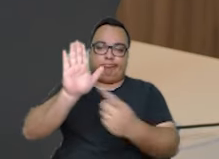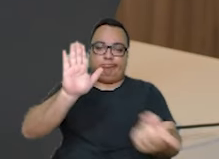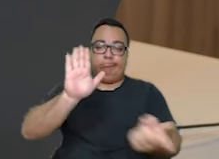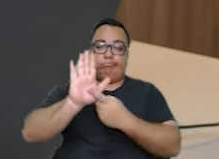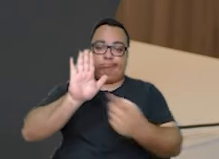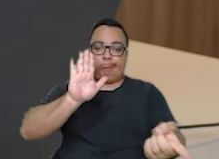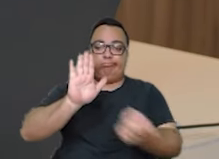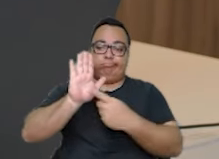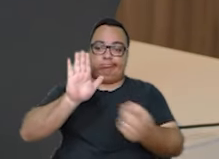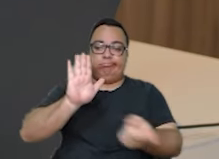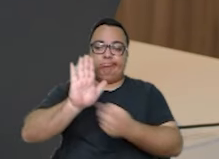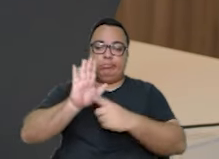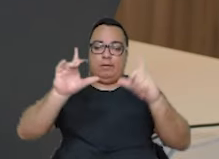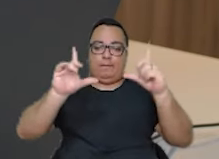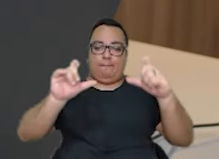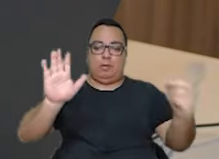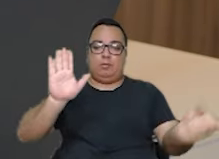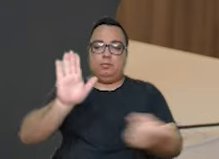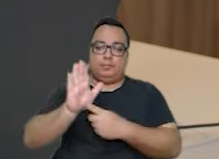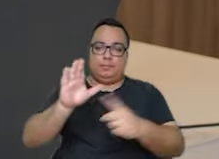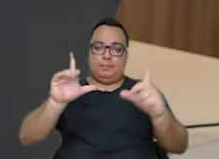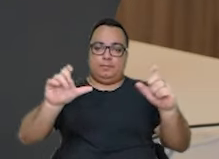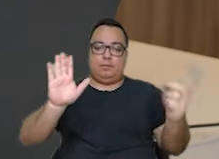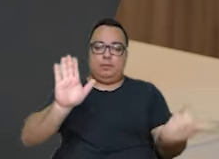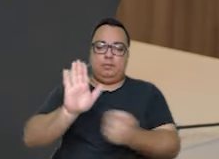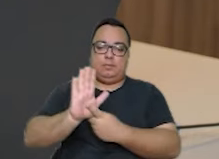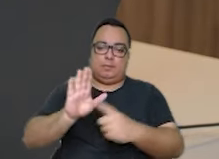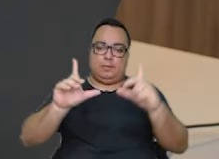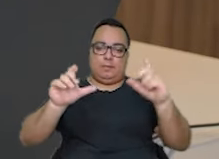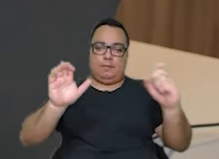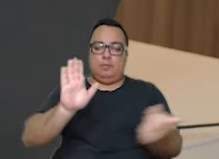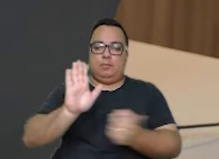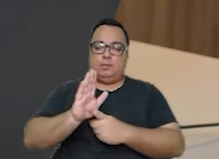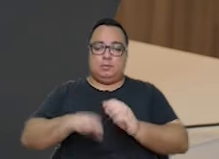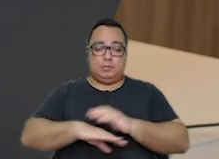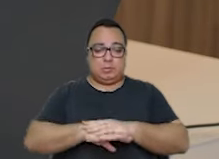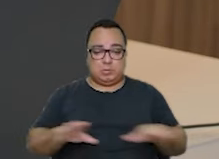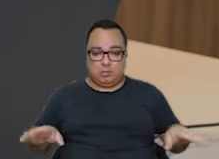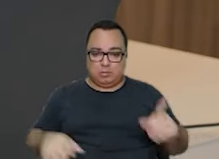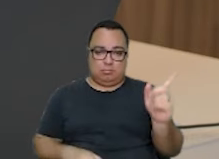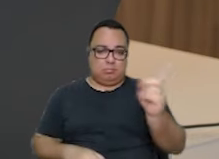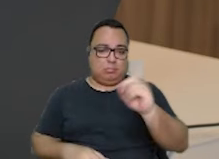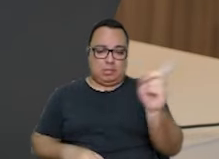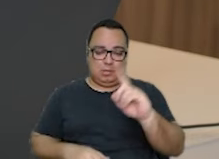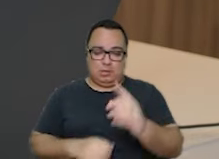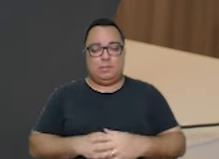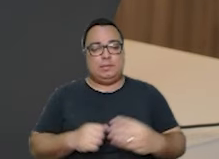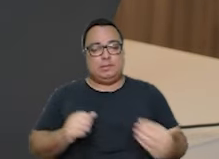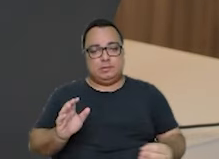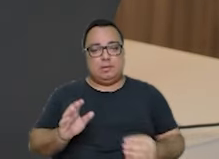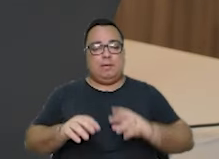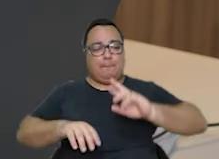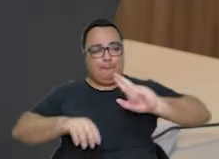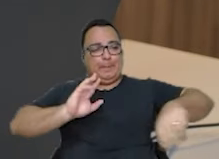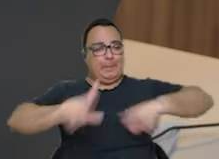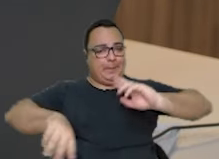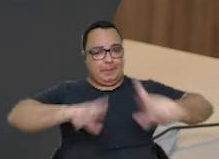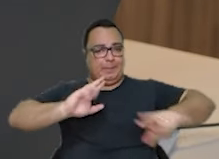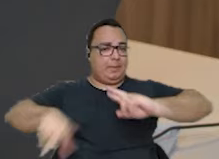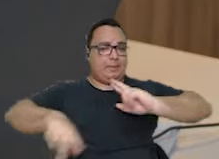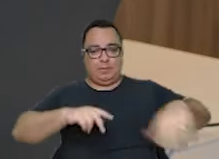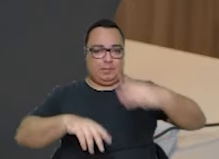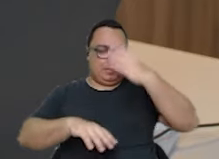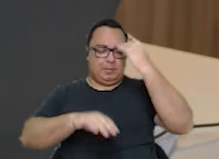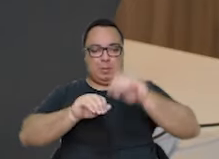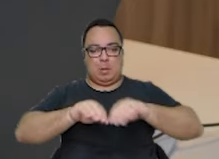tiro a foto do meu produto Ah que lindo pronto não preciso fazer mais nada então eu acho que é importante falar eh